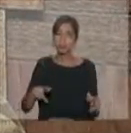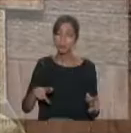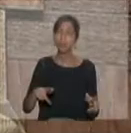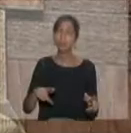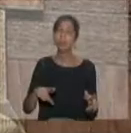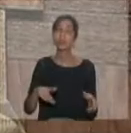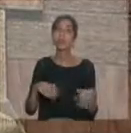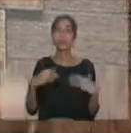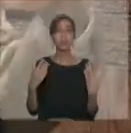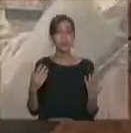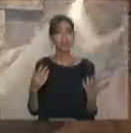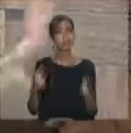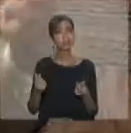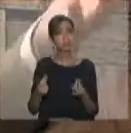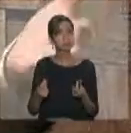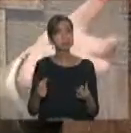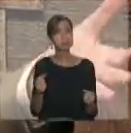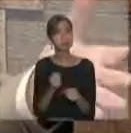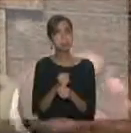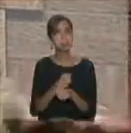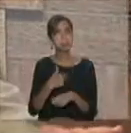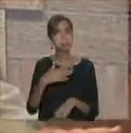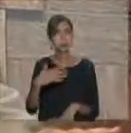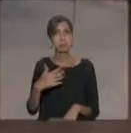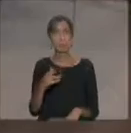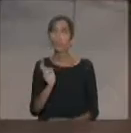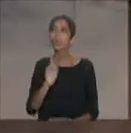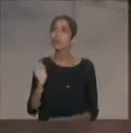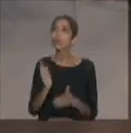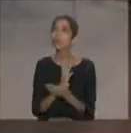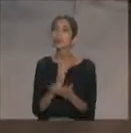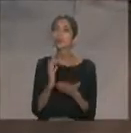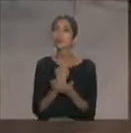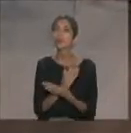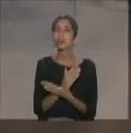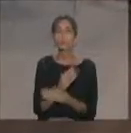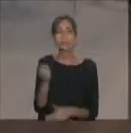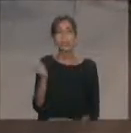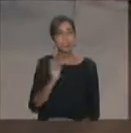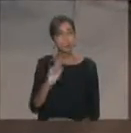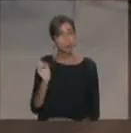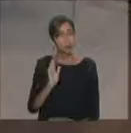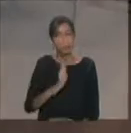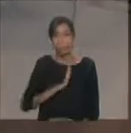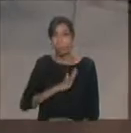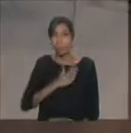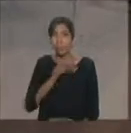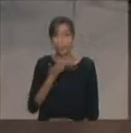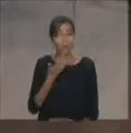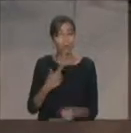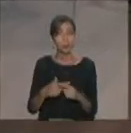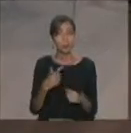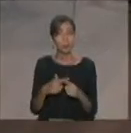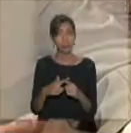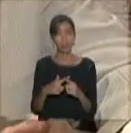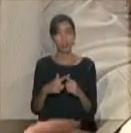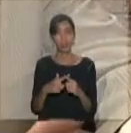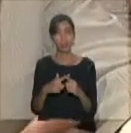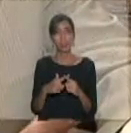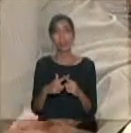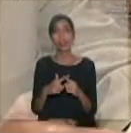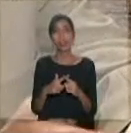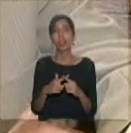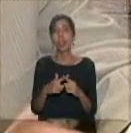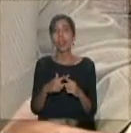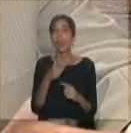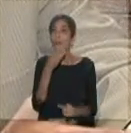E durou uns... Qual o nome da revista, lembra? A revista tinha um nome horrível, porque foi o seguinte,